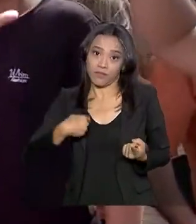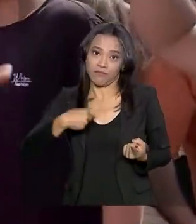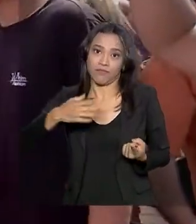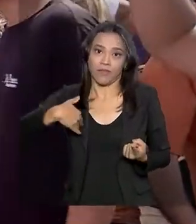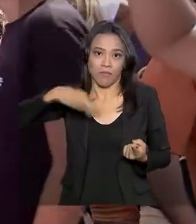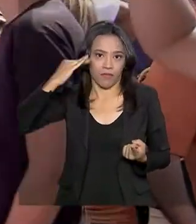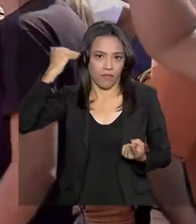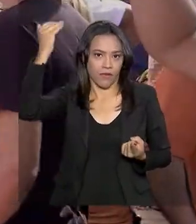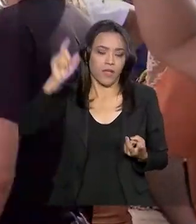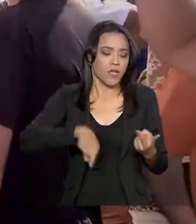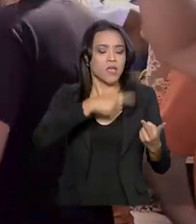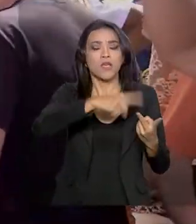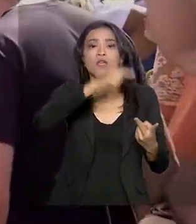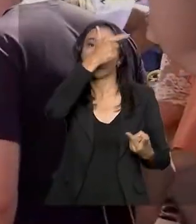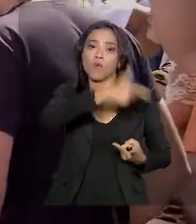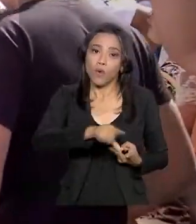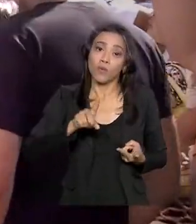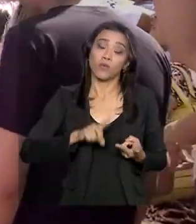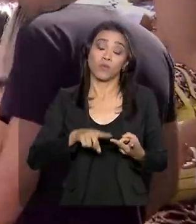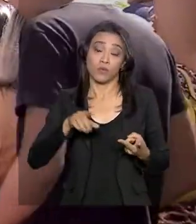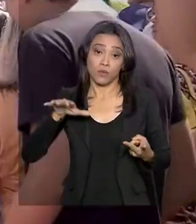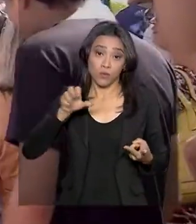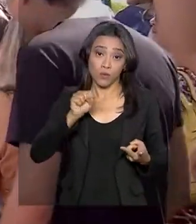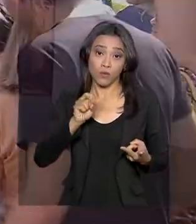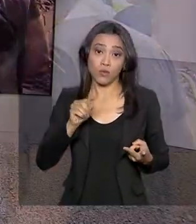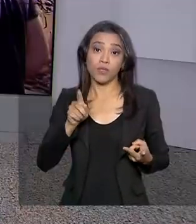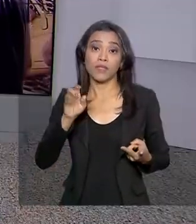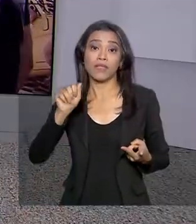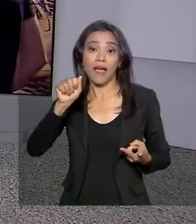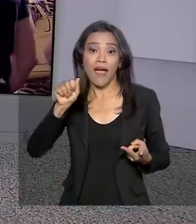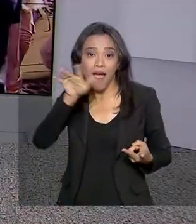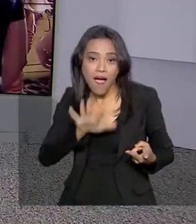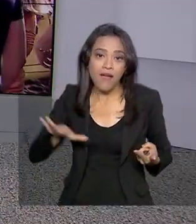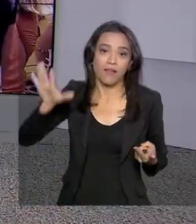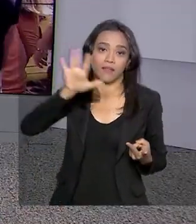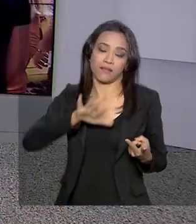Mekong, no Sudeste Asiático. Renata. Obrigada pelas informações, Luciana.